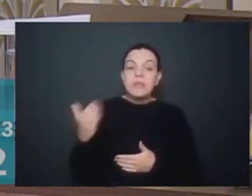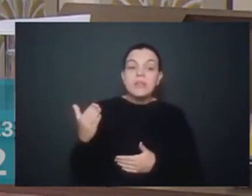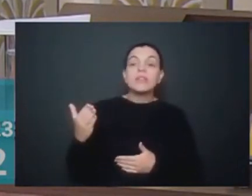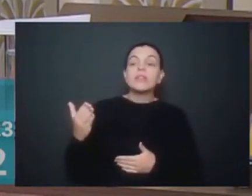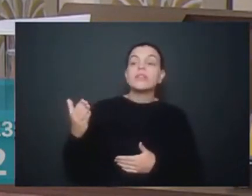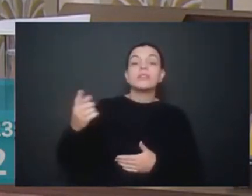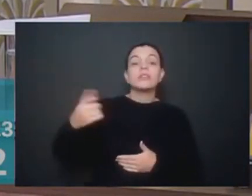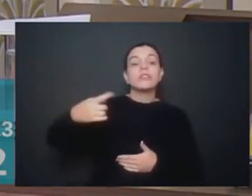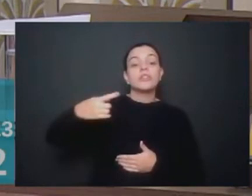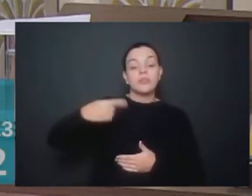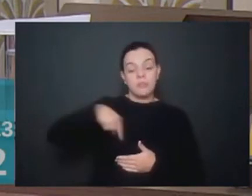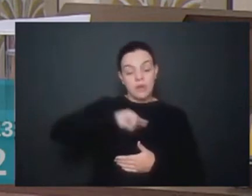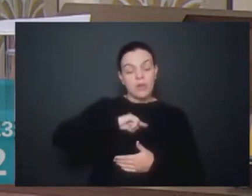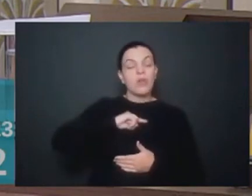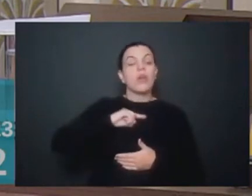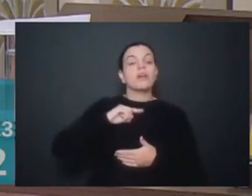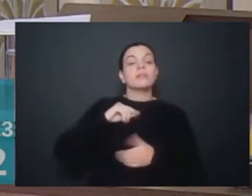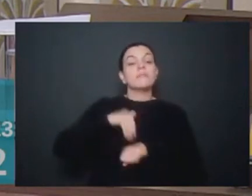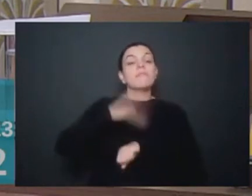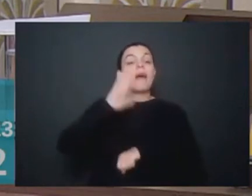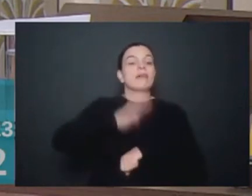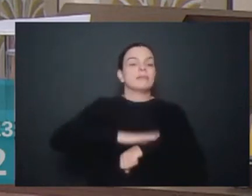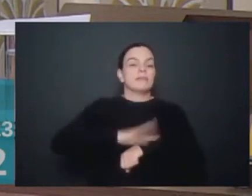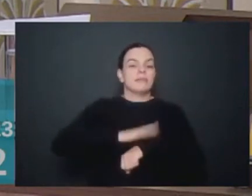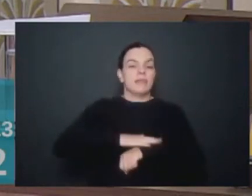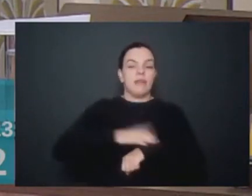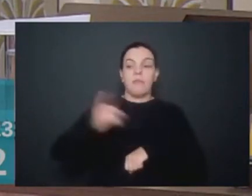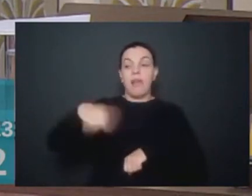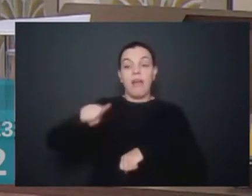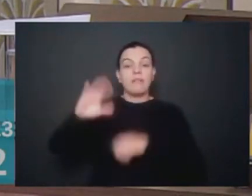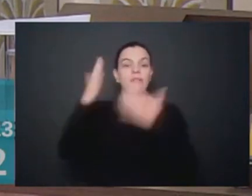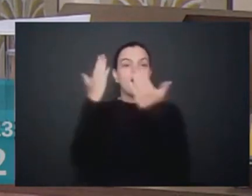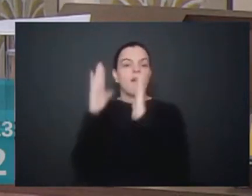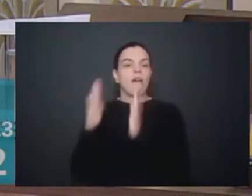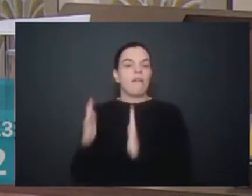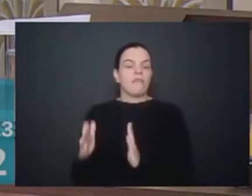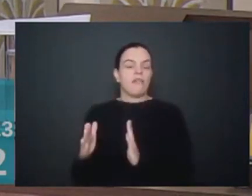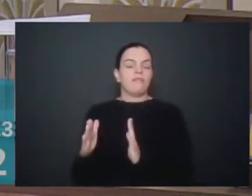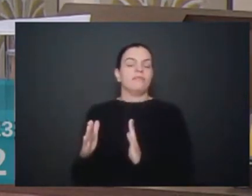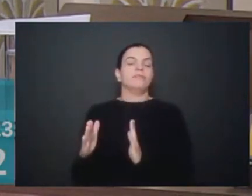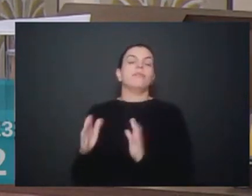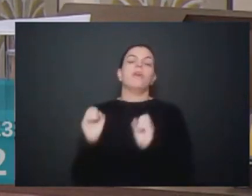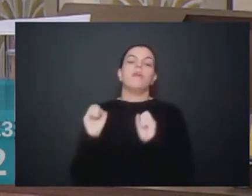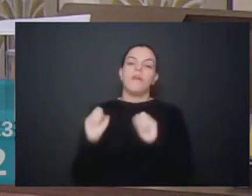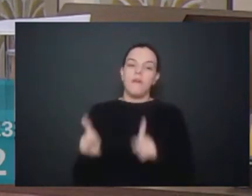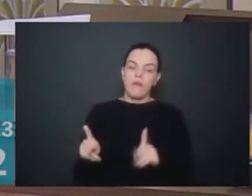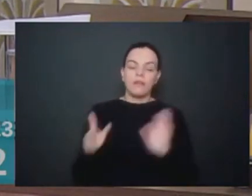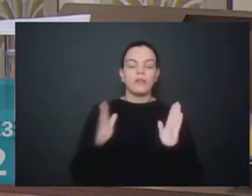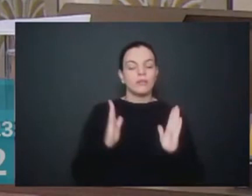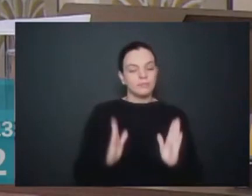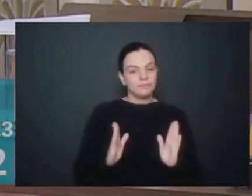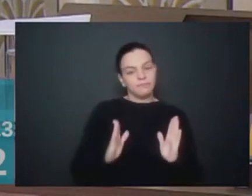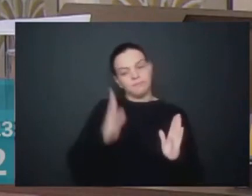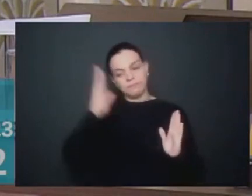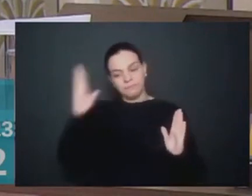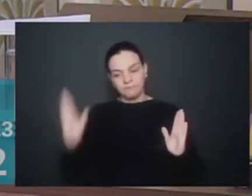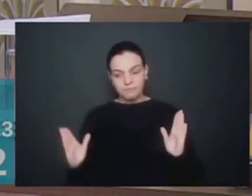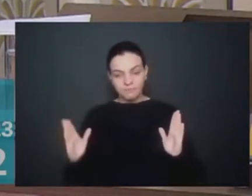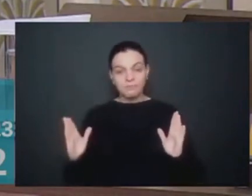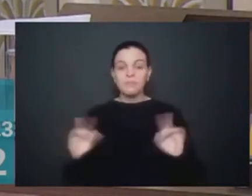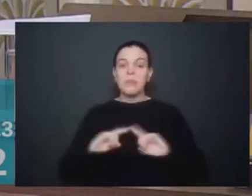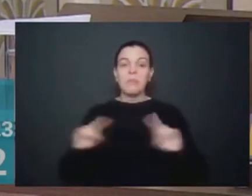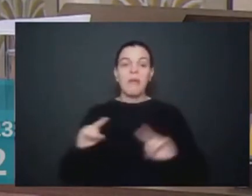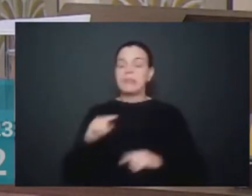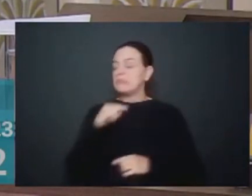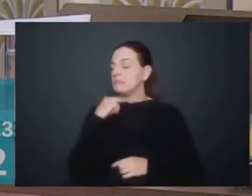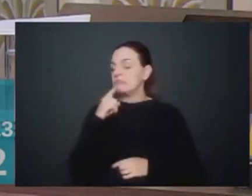convite. Foi ampliado o prazo para apresentação de propostas novamente, não tendo sucesso da contratação. Diante